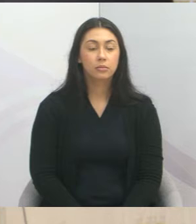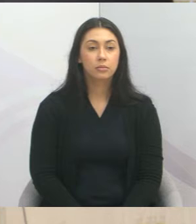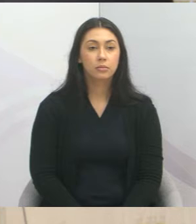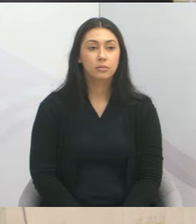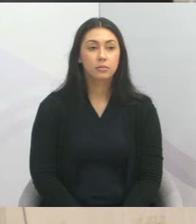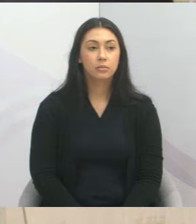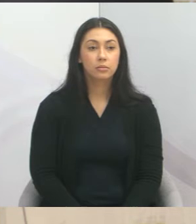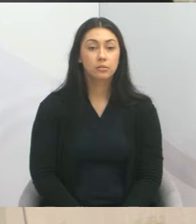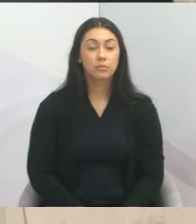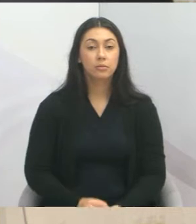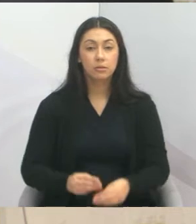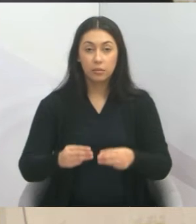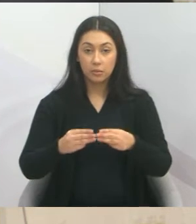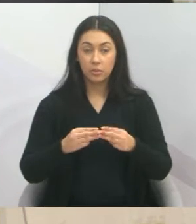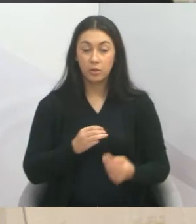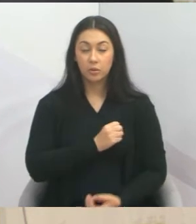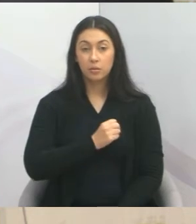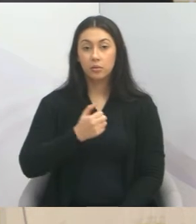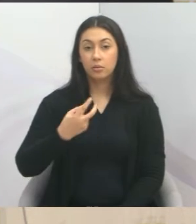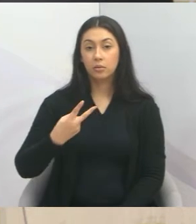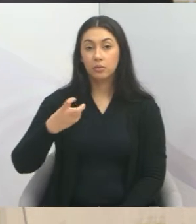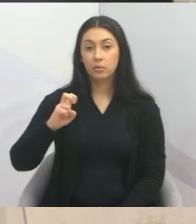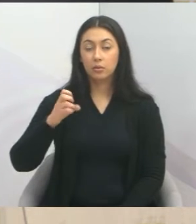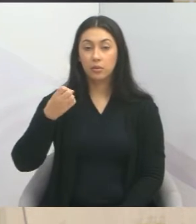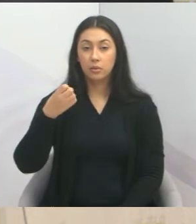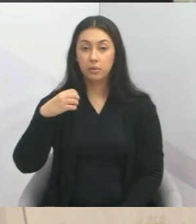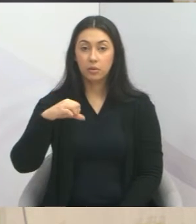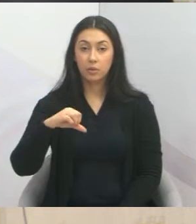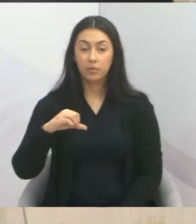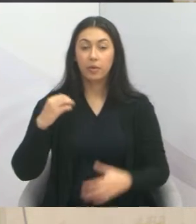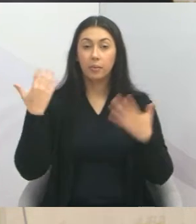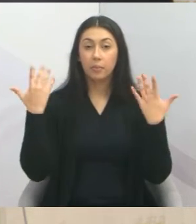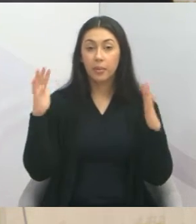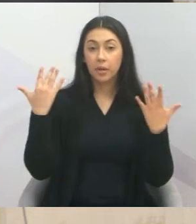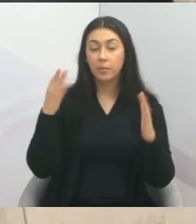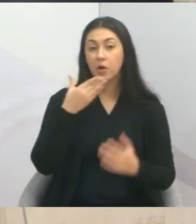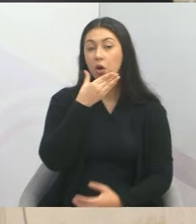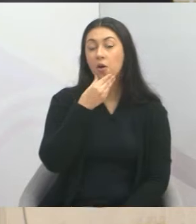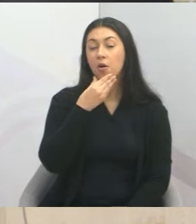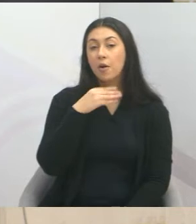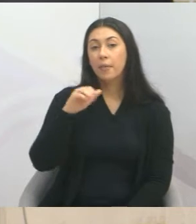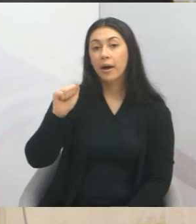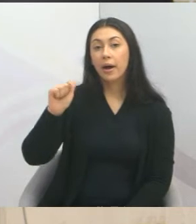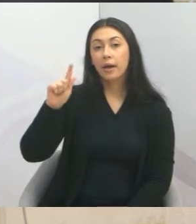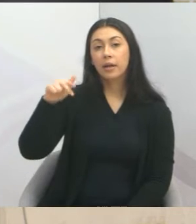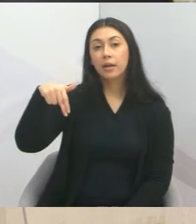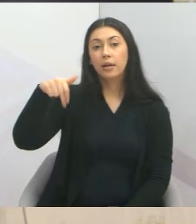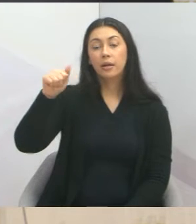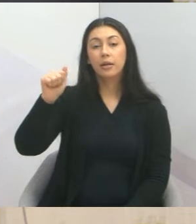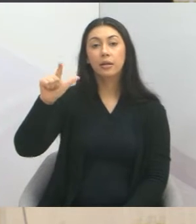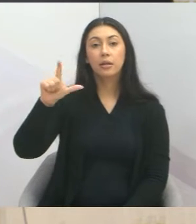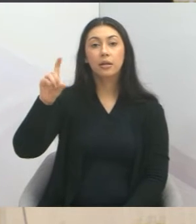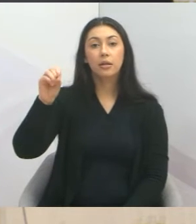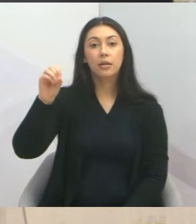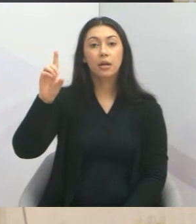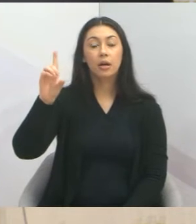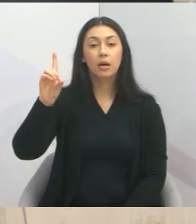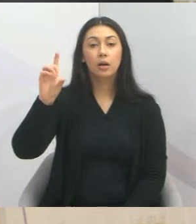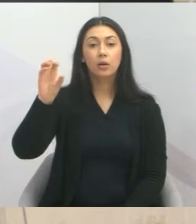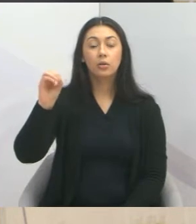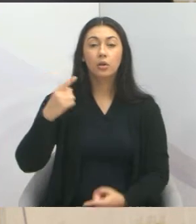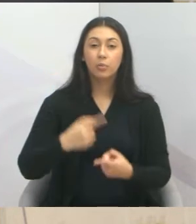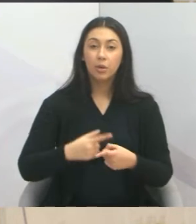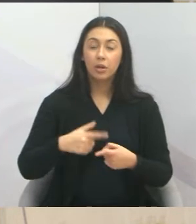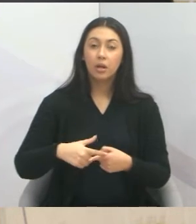do Mução 259 Moção congratulatória ao Senhor Aguinaldo de Paula Felizardo pelo dia do profissional